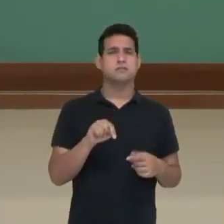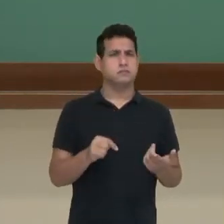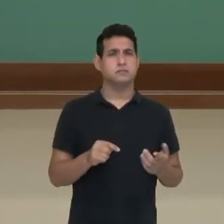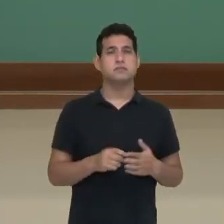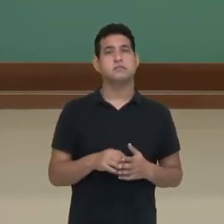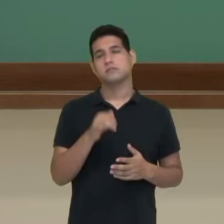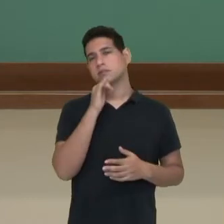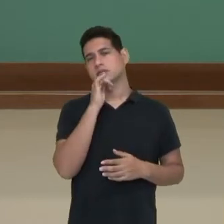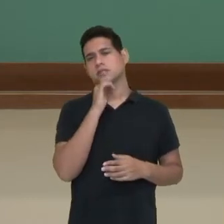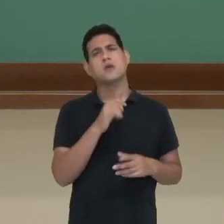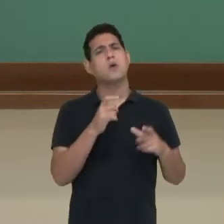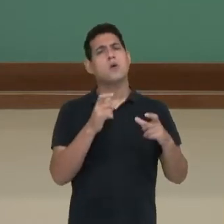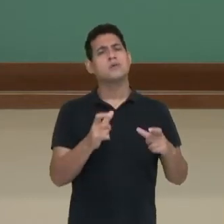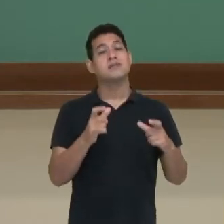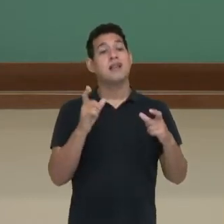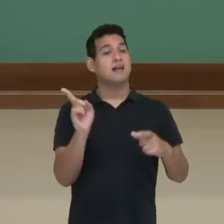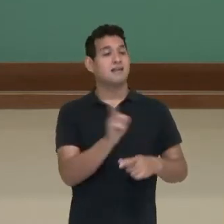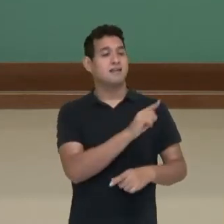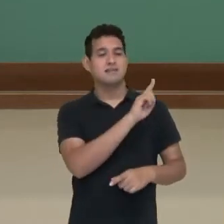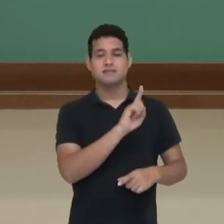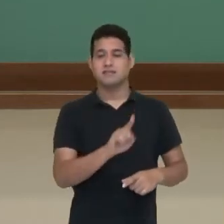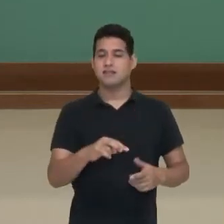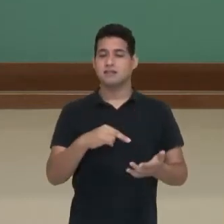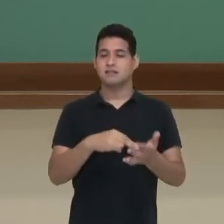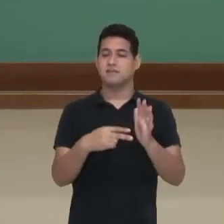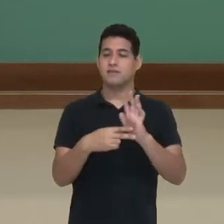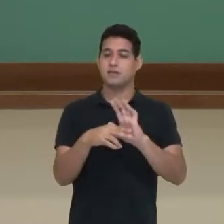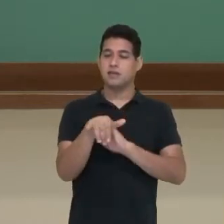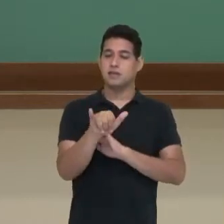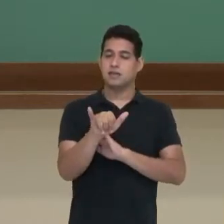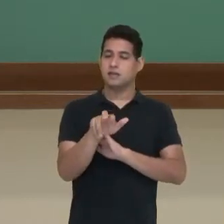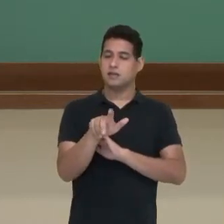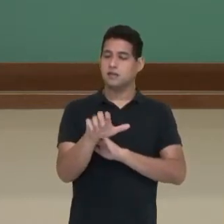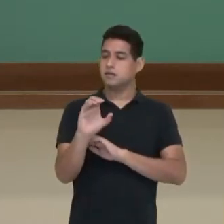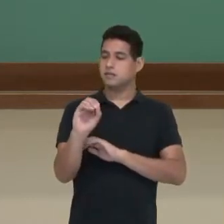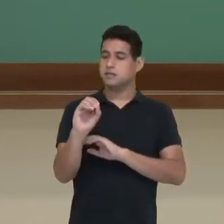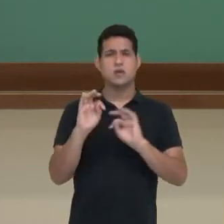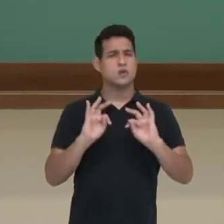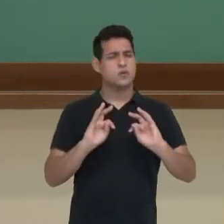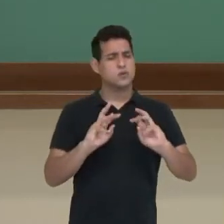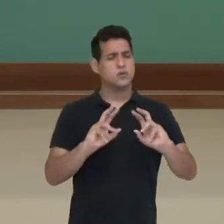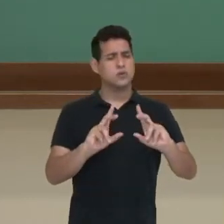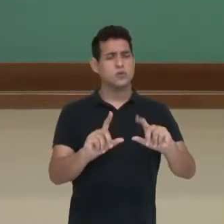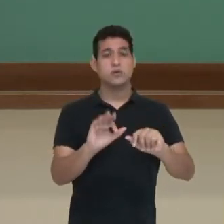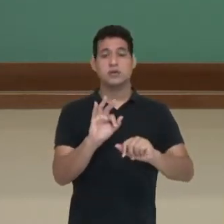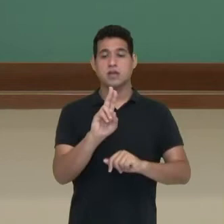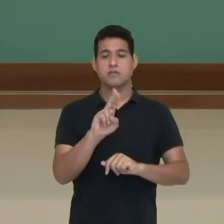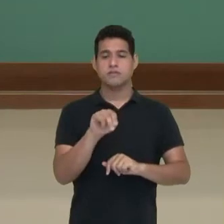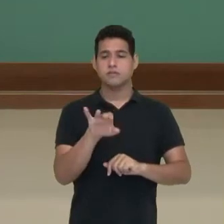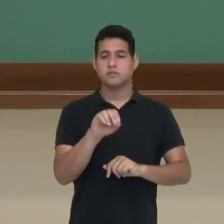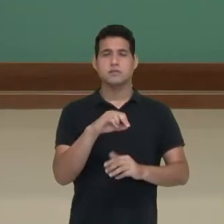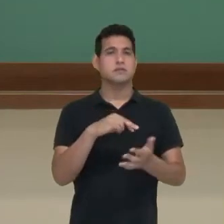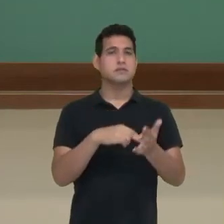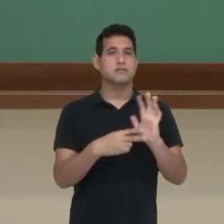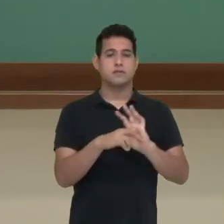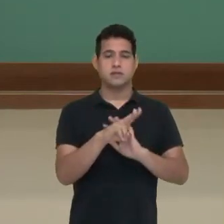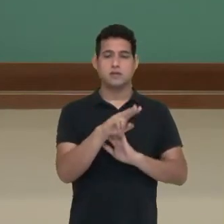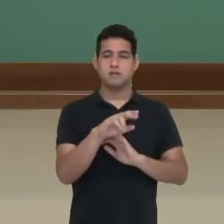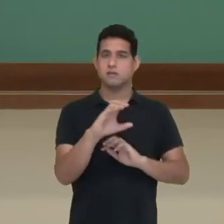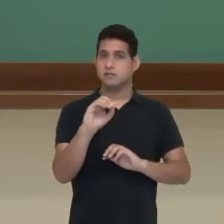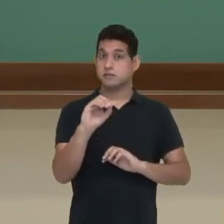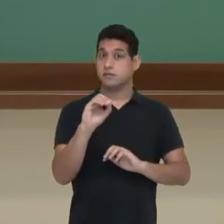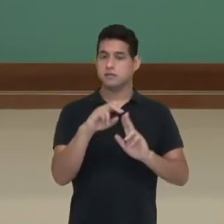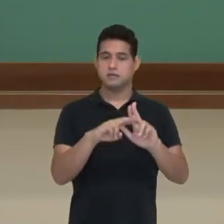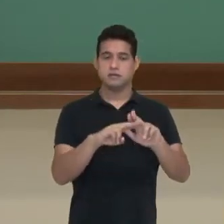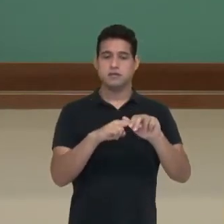Então, onde ela se anula é o y igual a zero, onde toda aquela função é igual a zero. Por